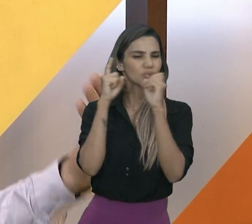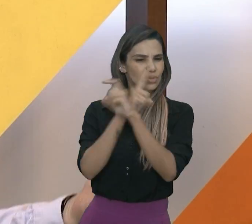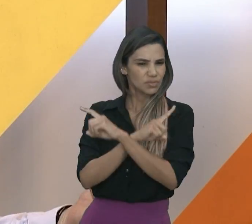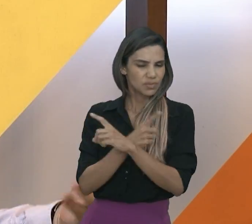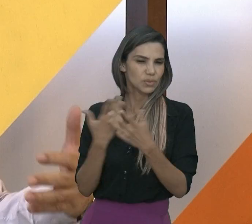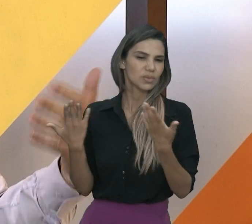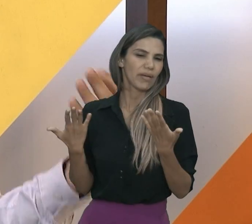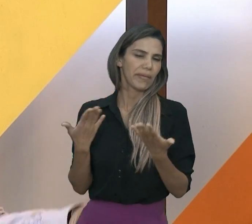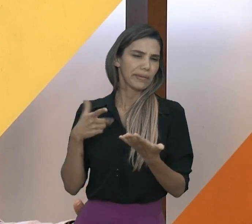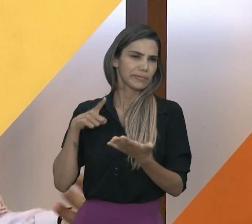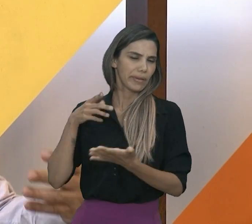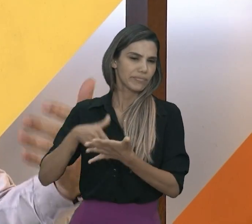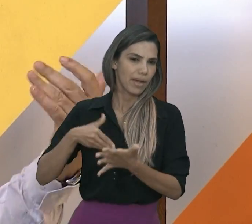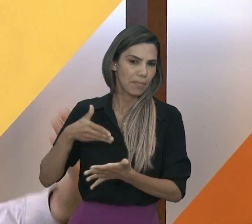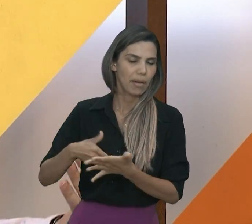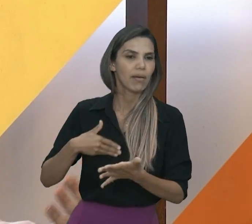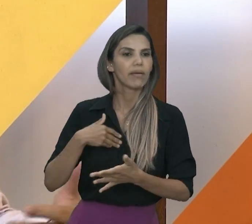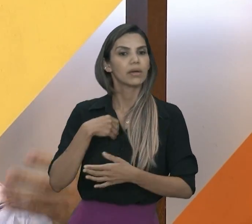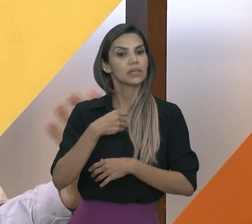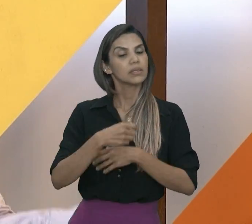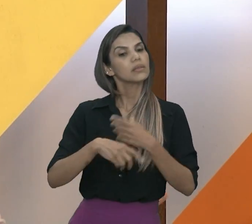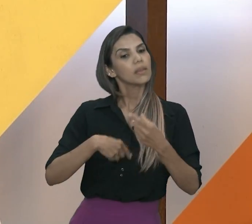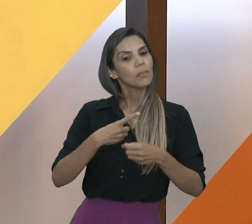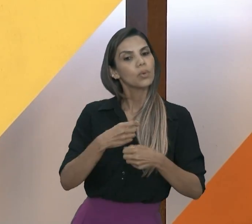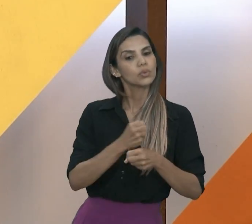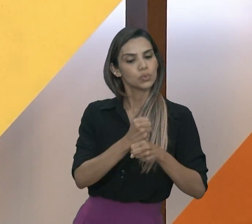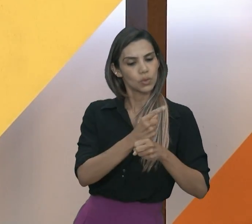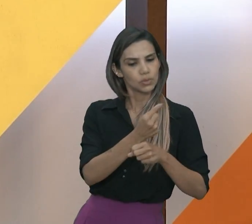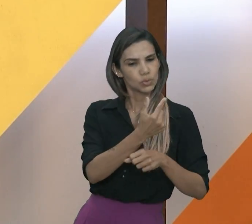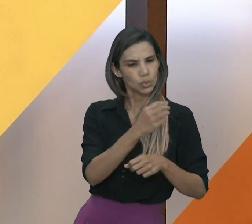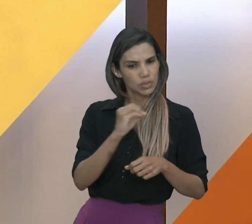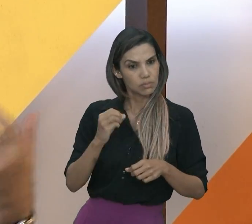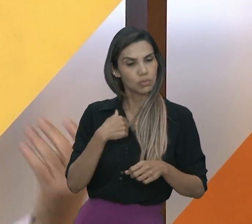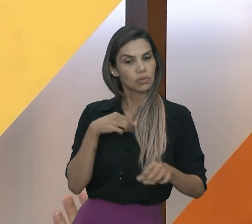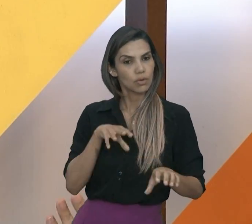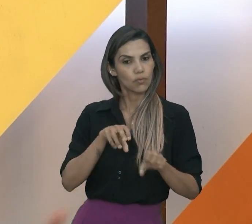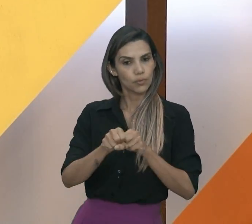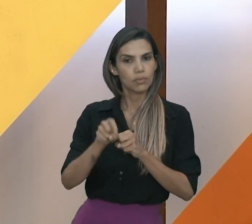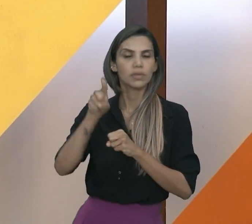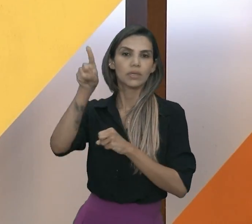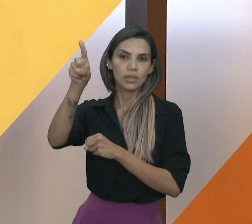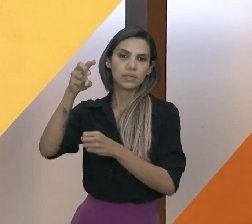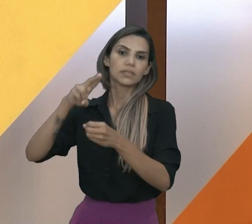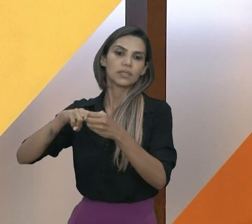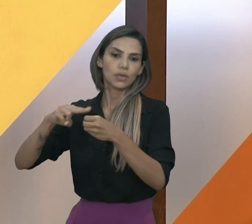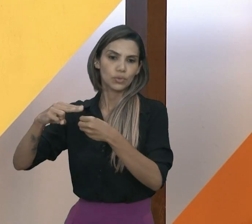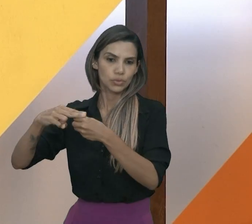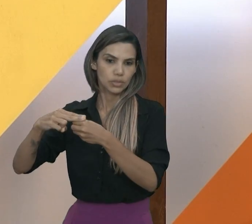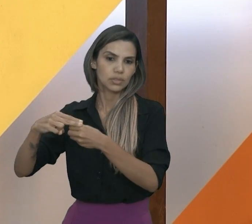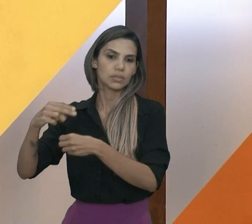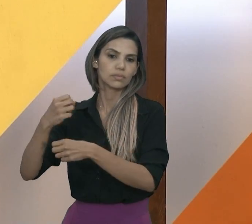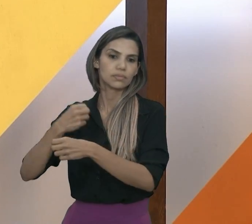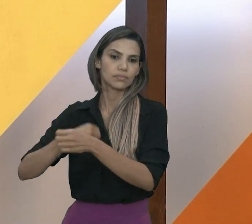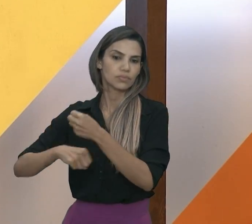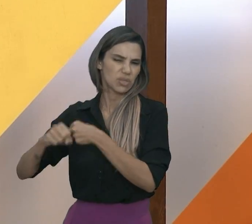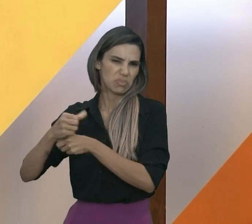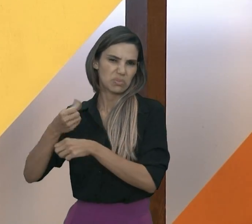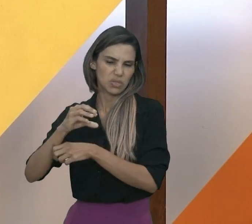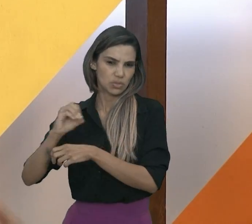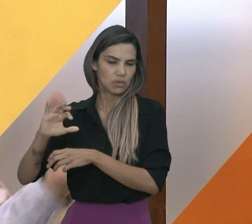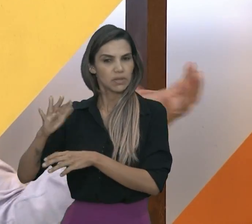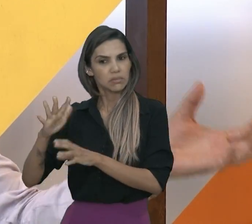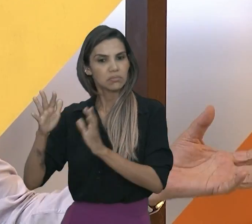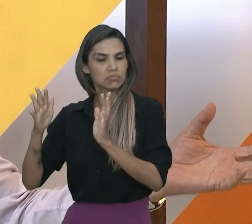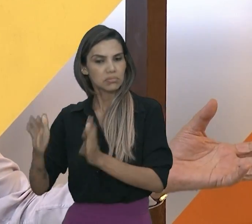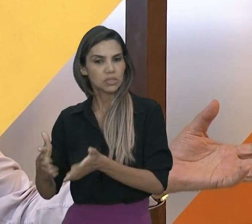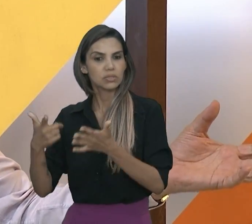Ali até o ano 2000, quando eu me formei na Unicamp, na década de 90, né? Era muito difícil, você teria